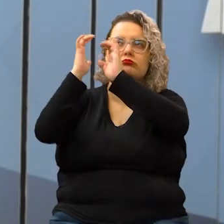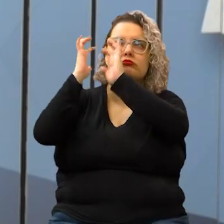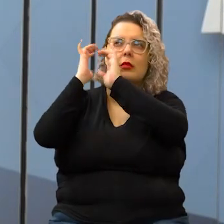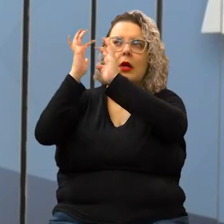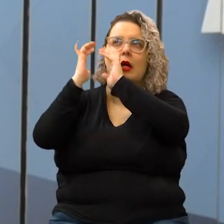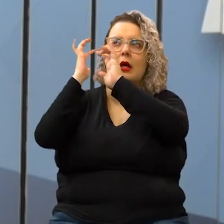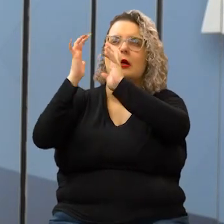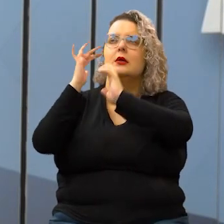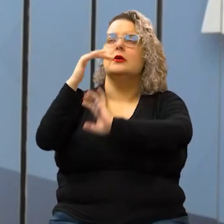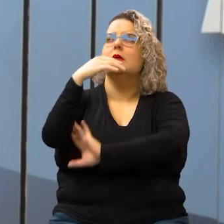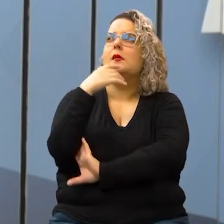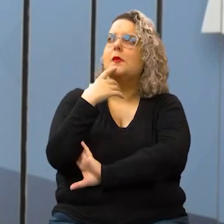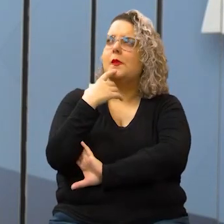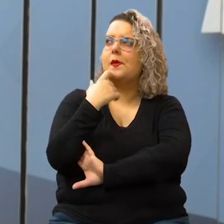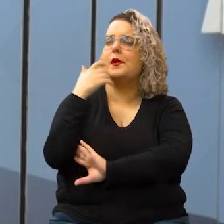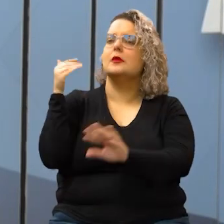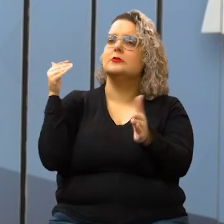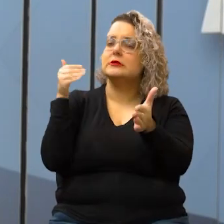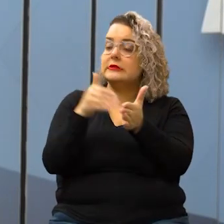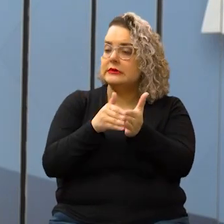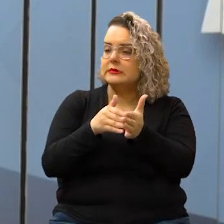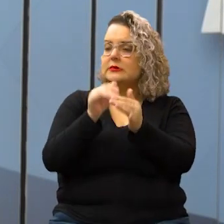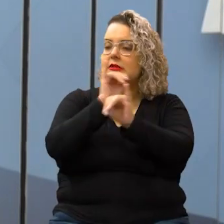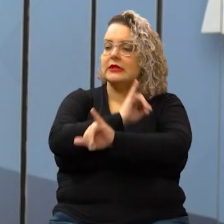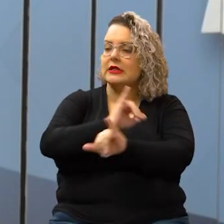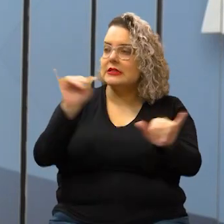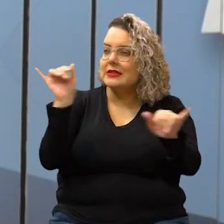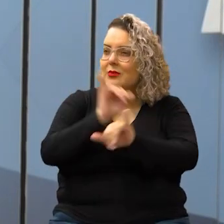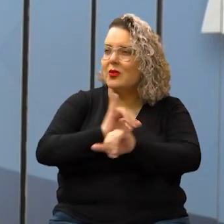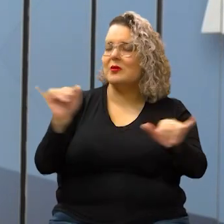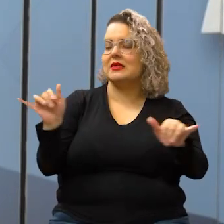de se restringir essa publicidade